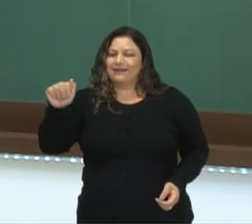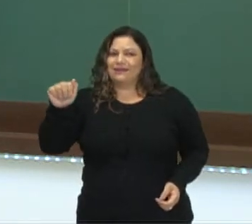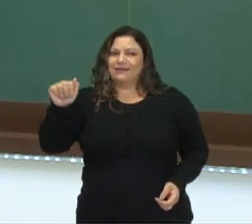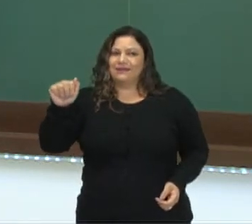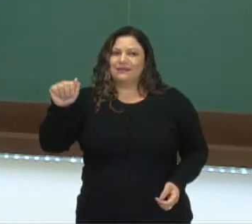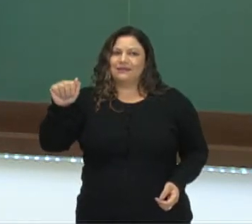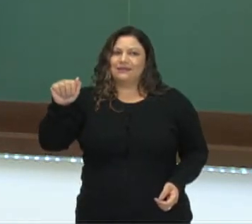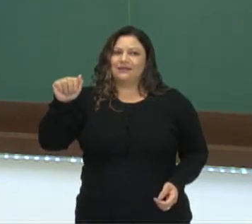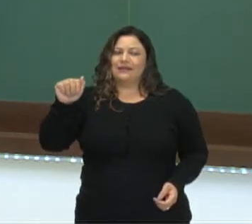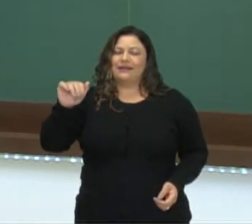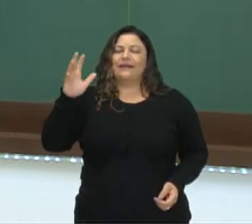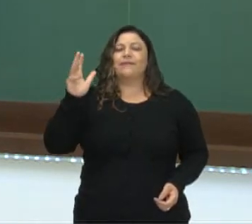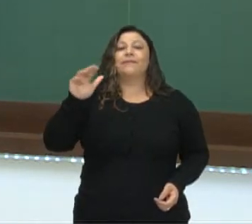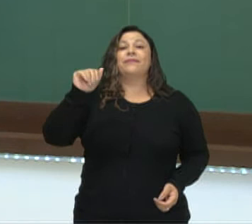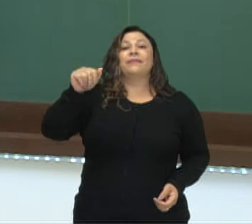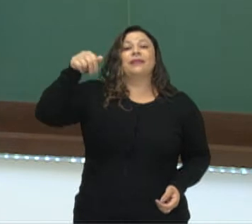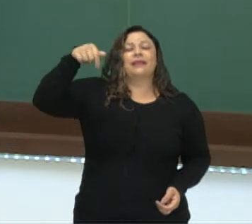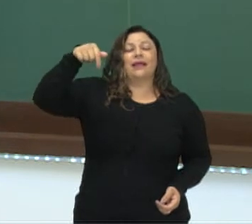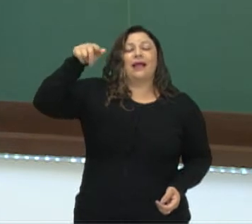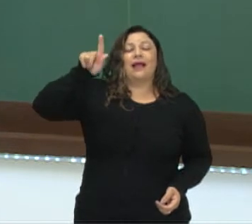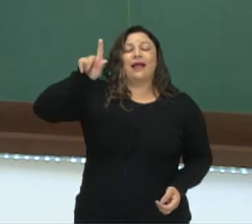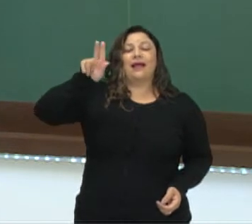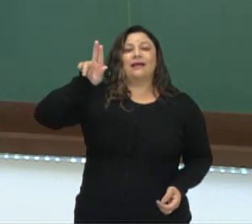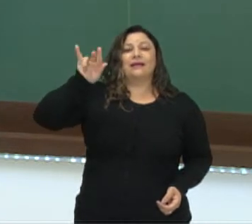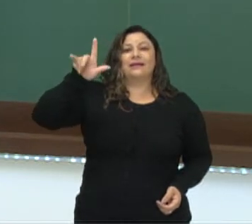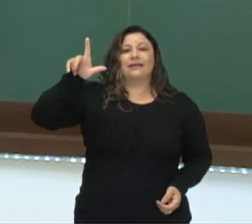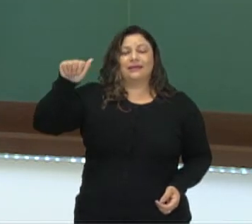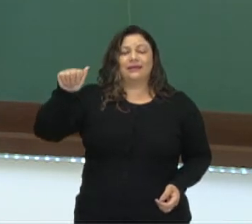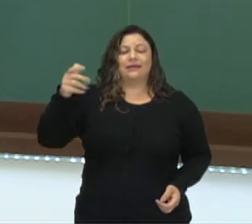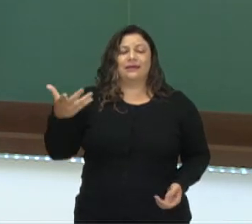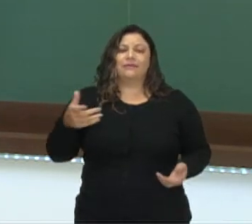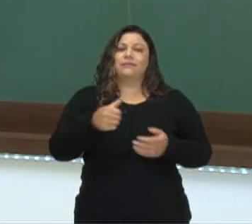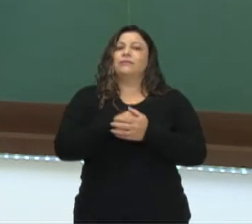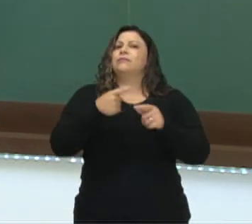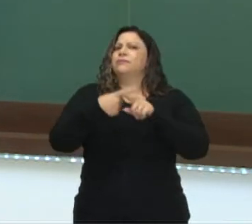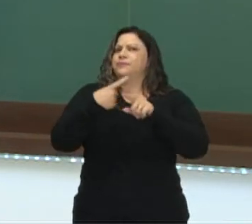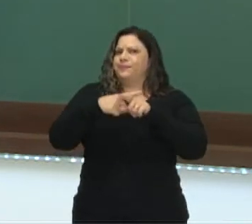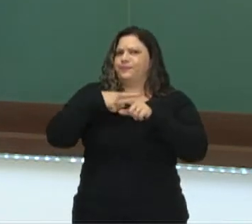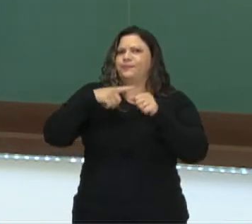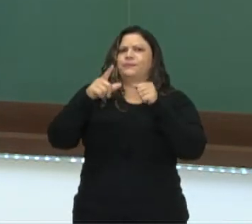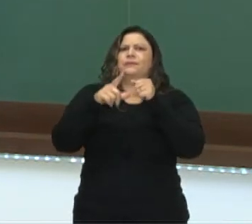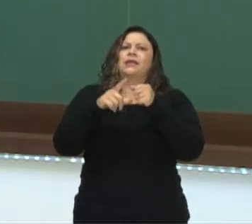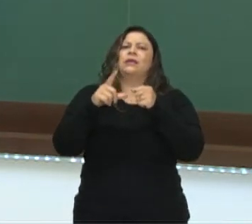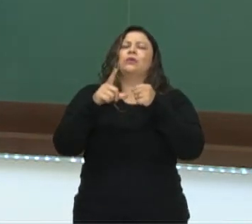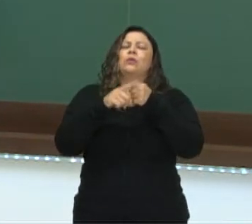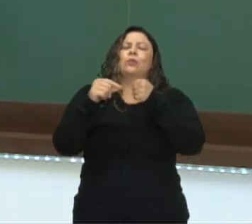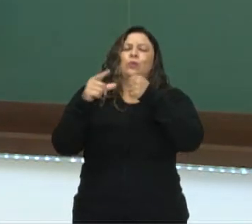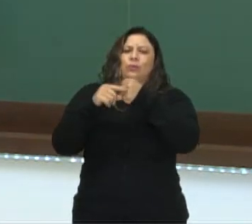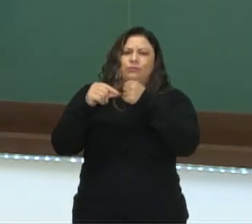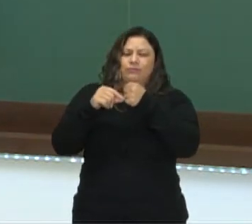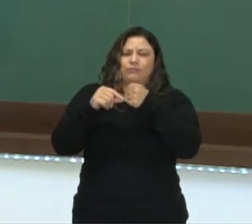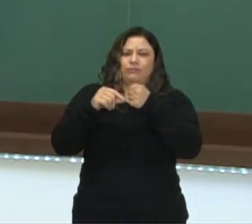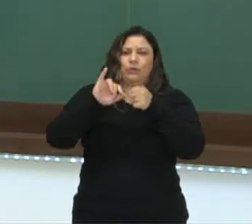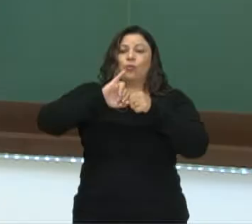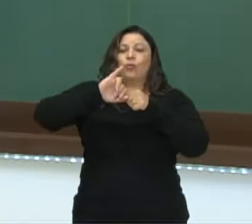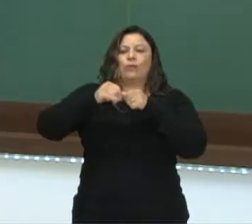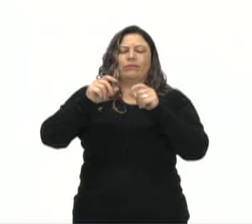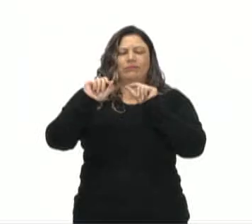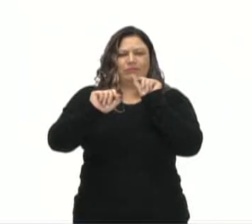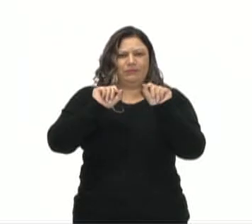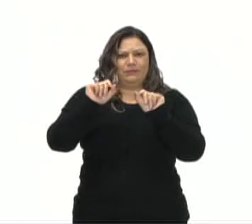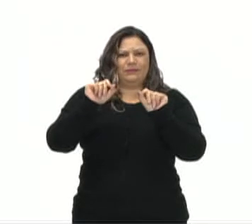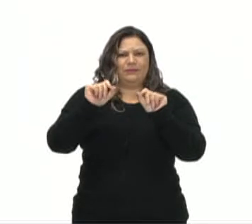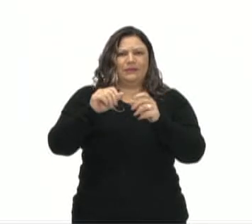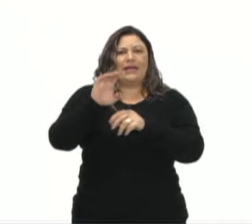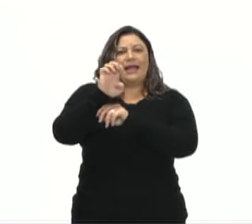águila. Mas isso somente porque foi enquadrado aqui um adjetivo. Caso contrário, por regra de eufonia, utiliza-se o masculino.